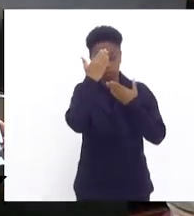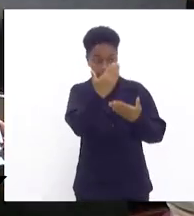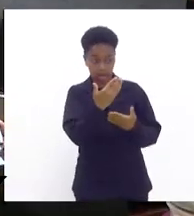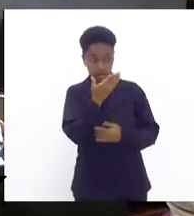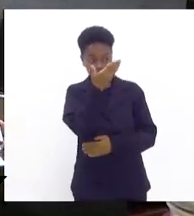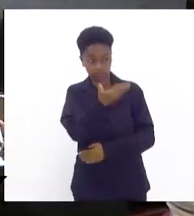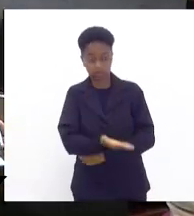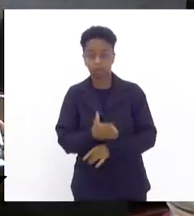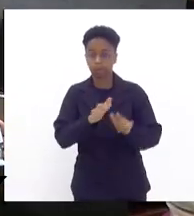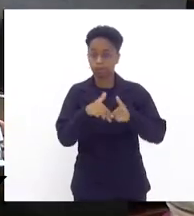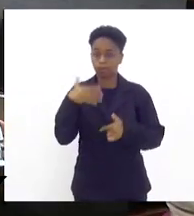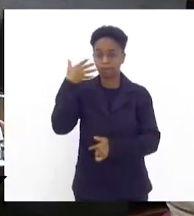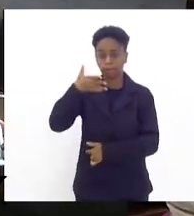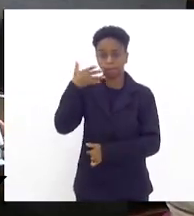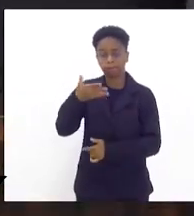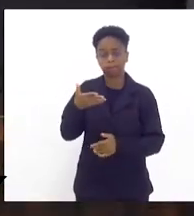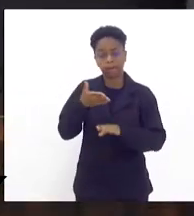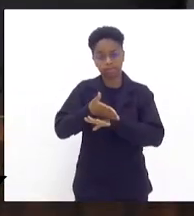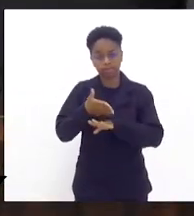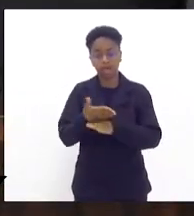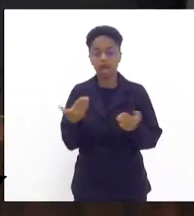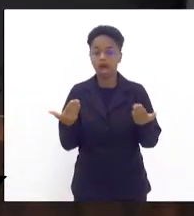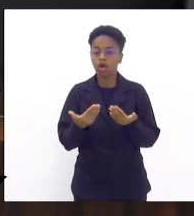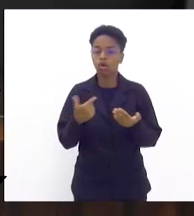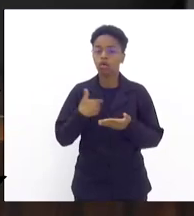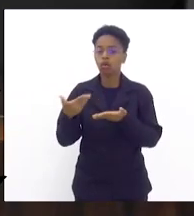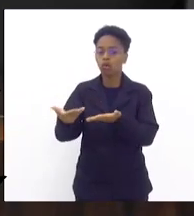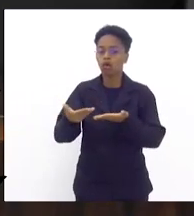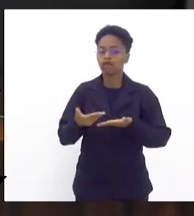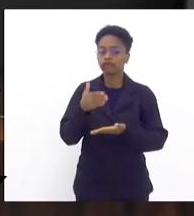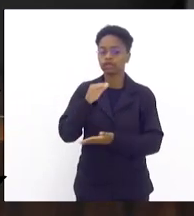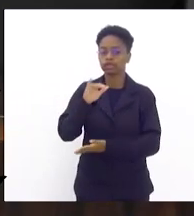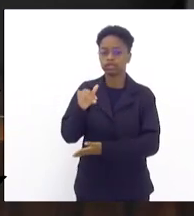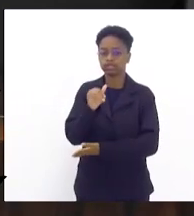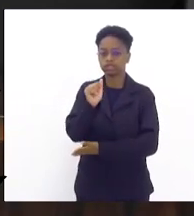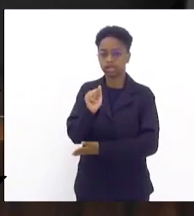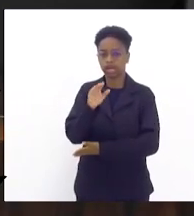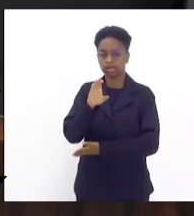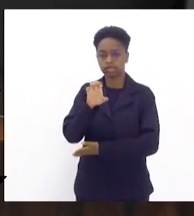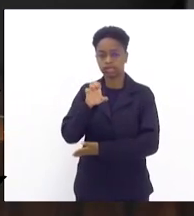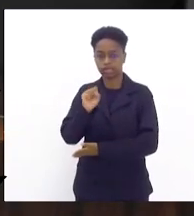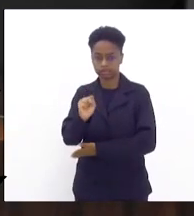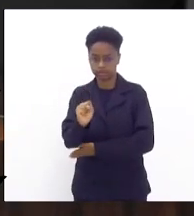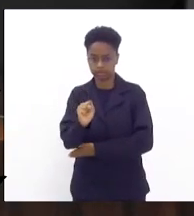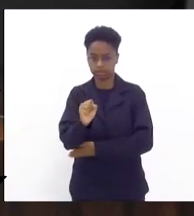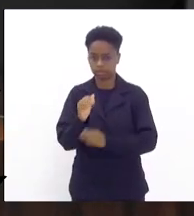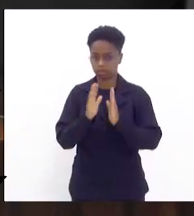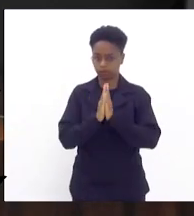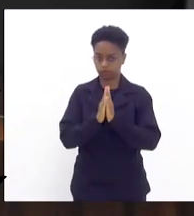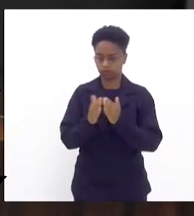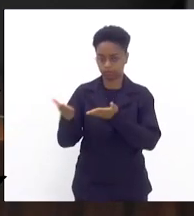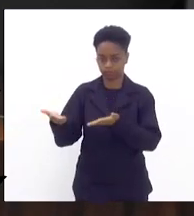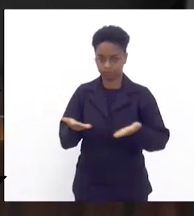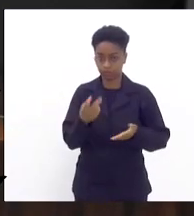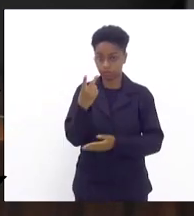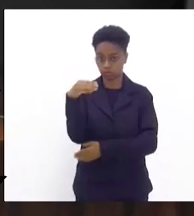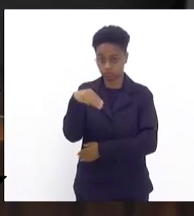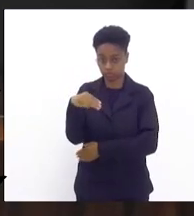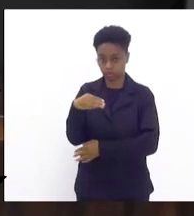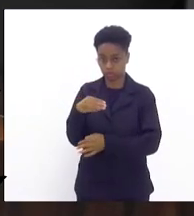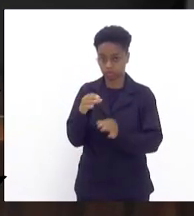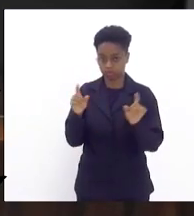Diógenes, pela participação. E agora quero convidar o senhor Jaques, por favor, tempo de